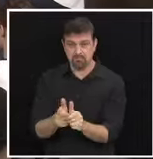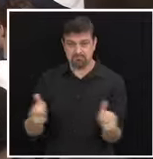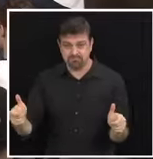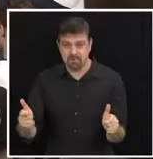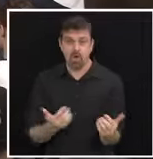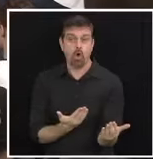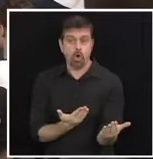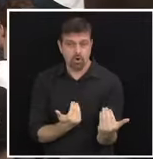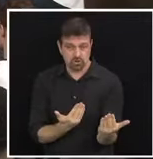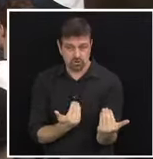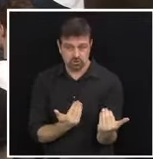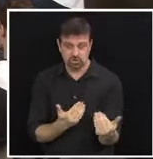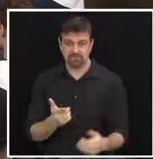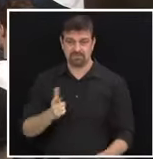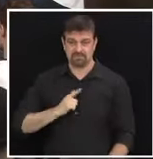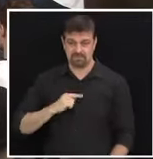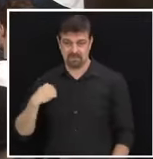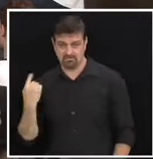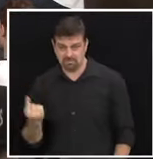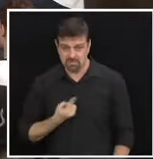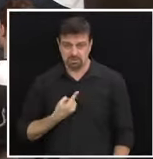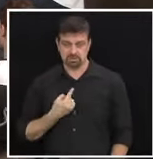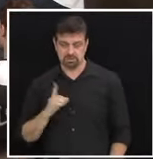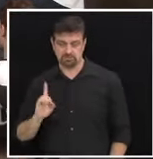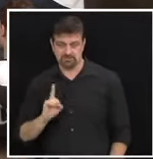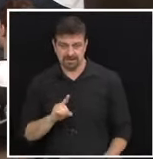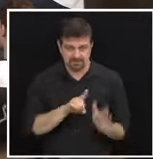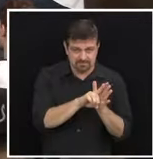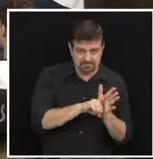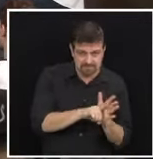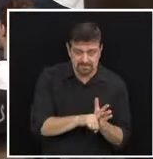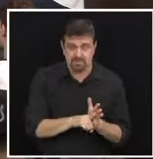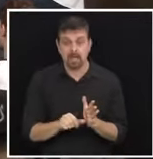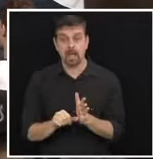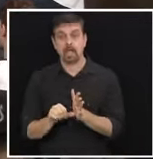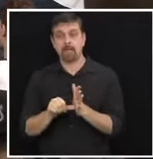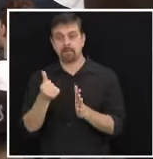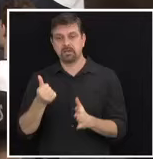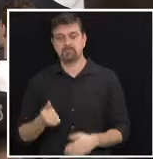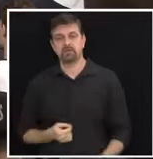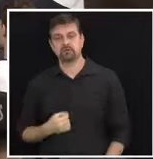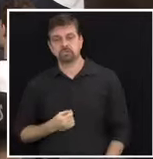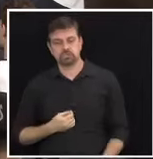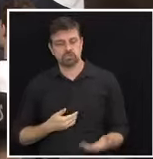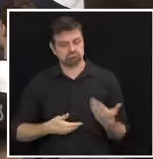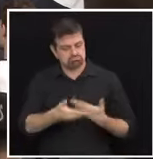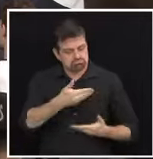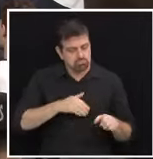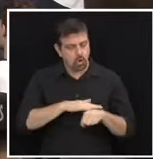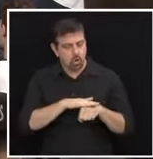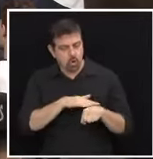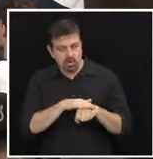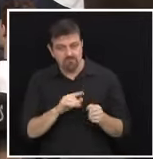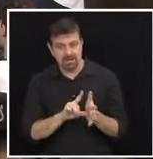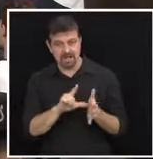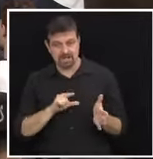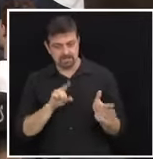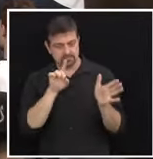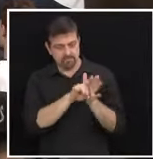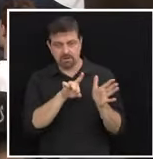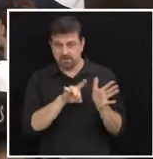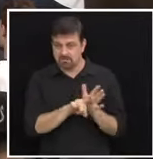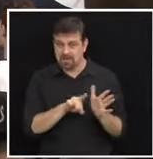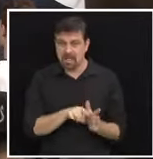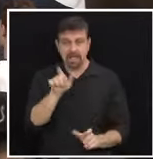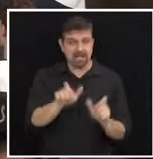ele é uma população que, quando a gente vai testar, a gente costuma fazer uma pesquisa, uma pequena pesquisa antecipada, e a maioria do grupo